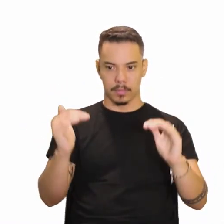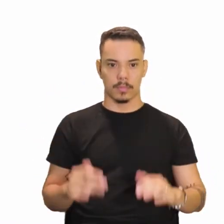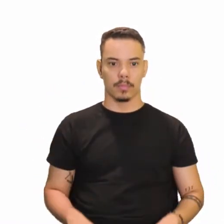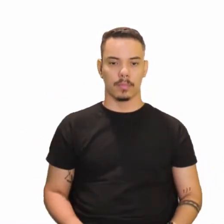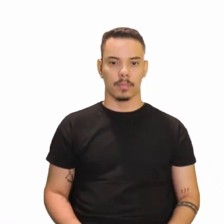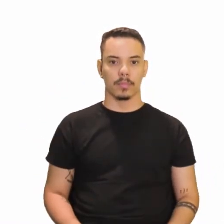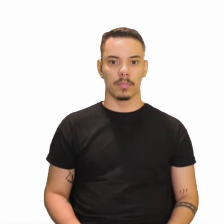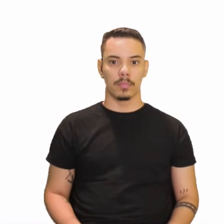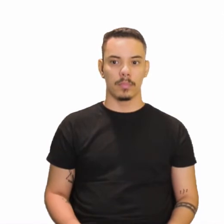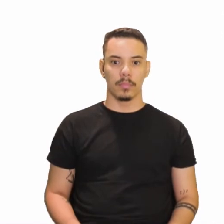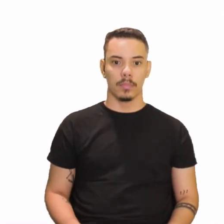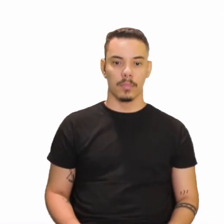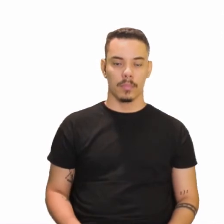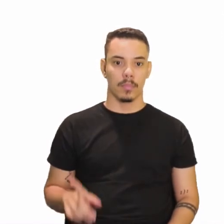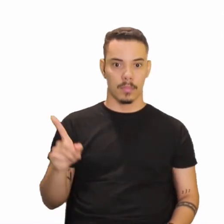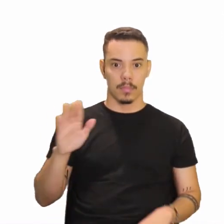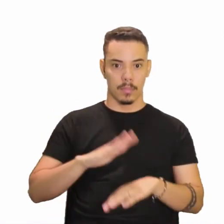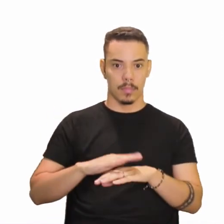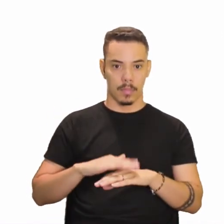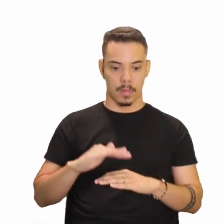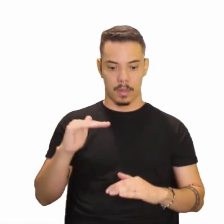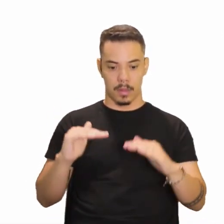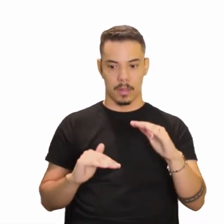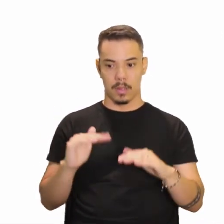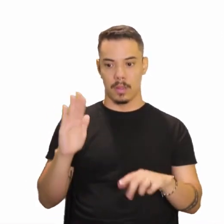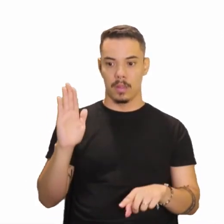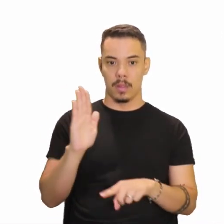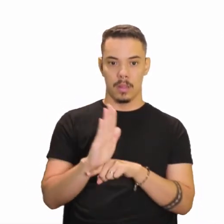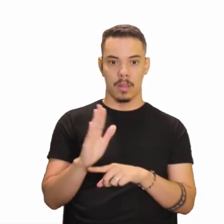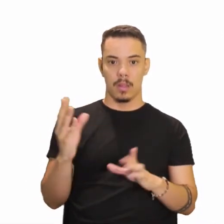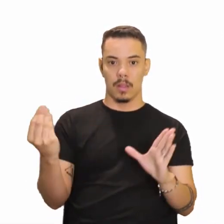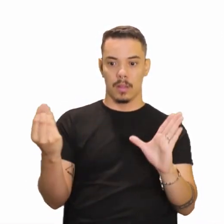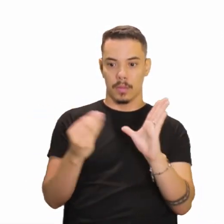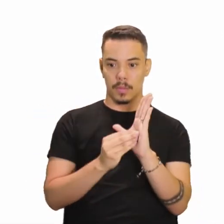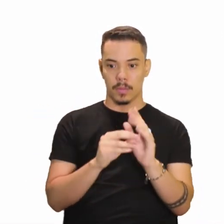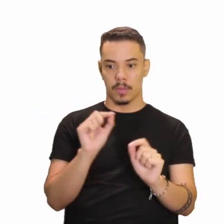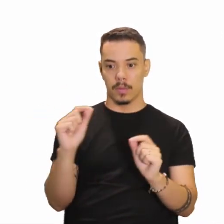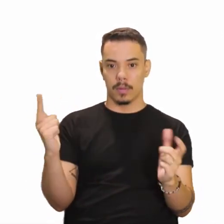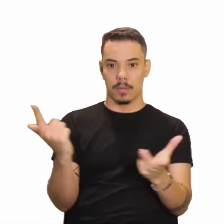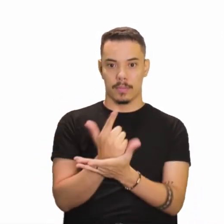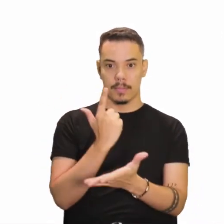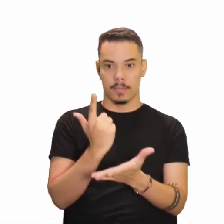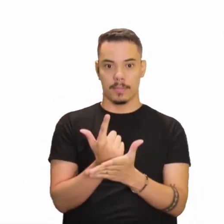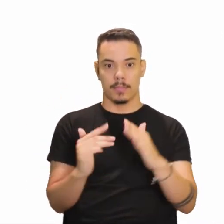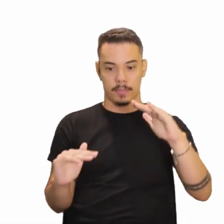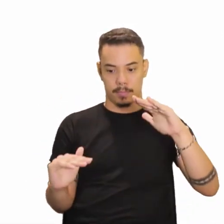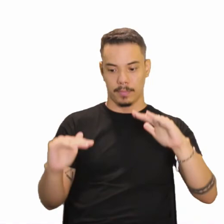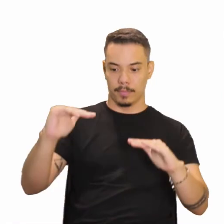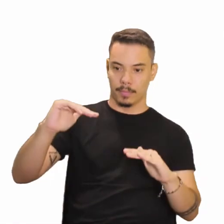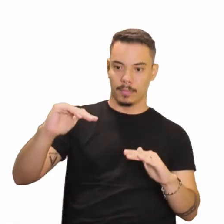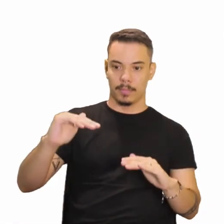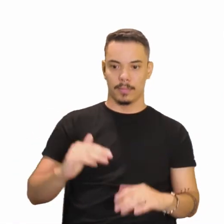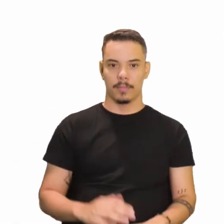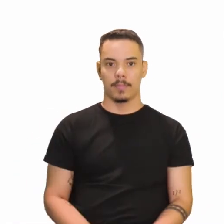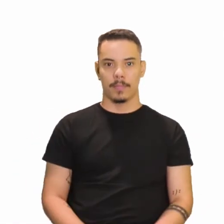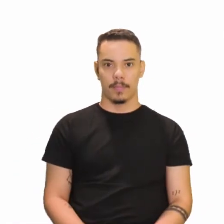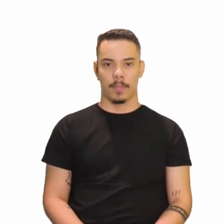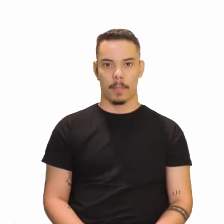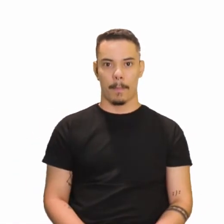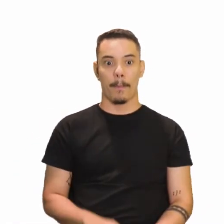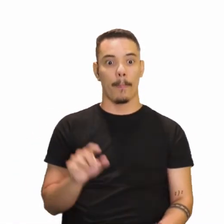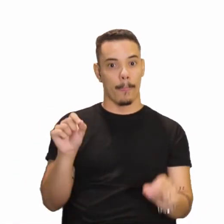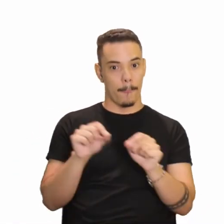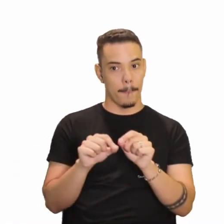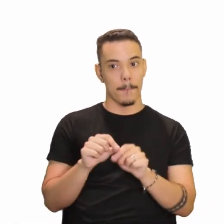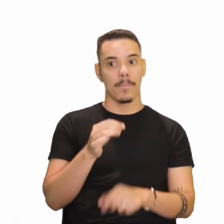ele aqui para equilibrar ele colocou o quê livros para equilibrar Tá bom fazendo